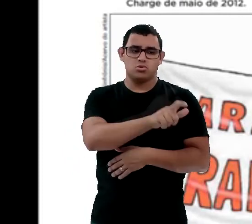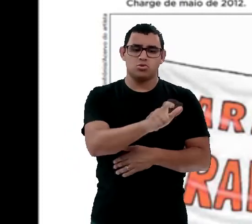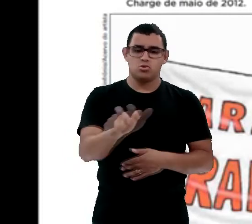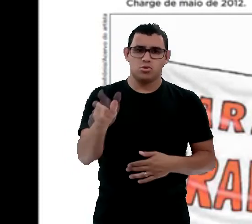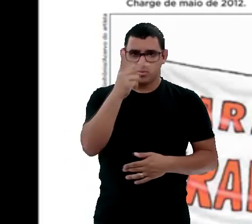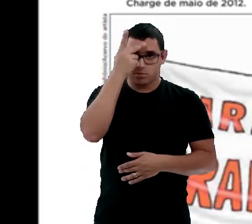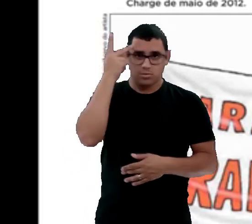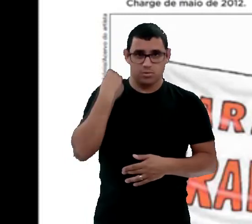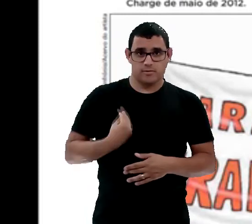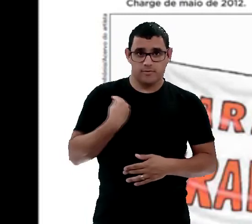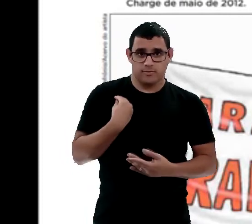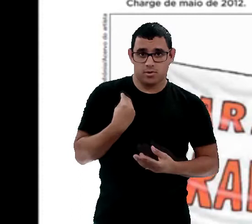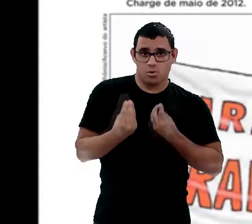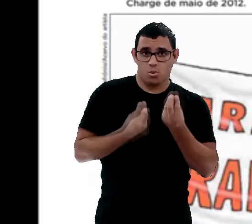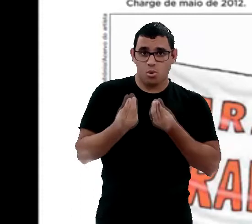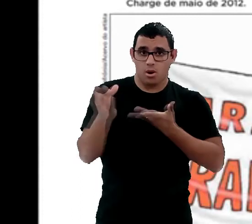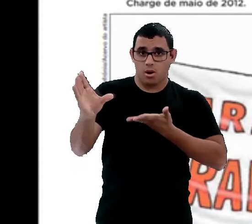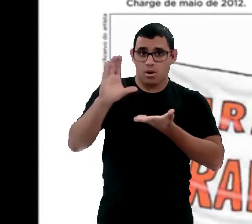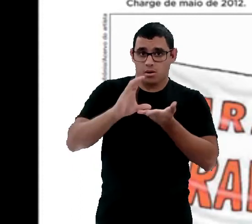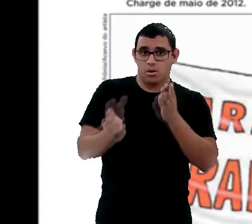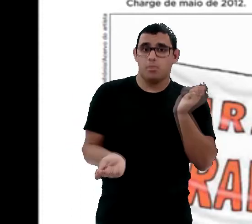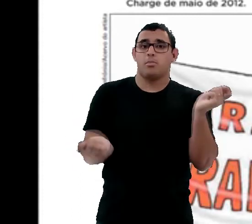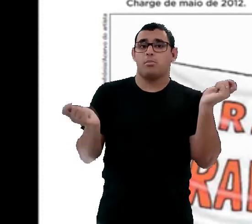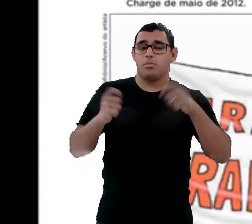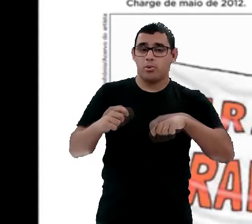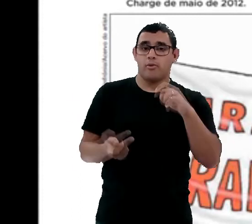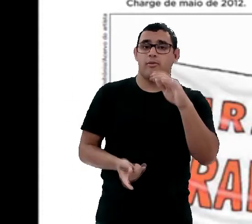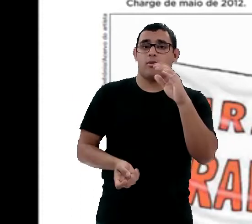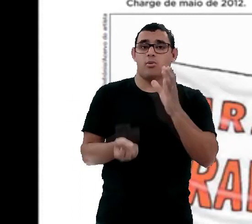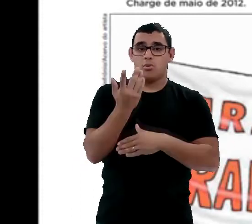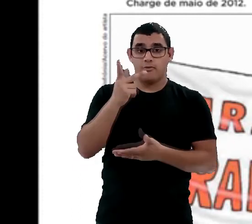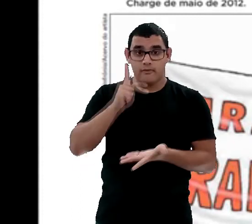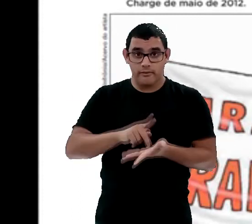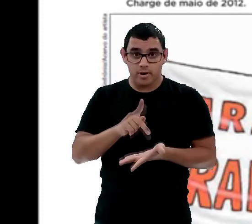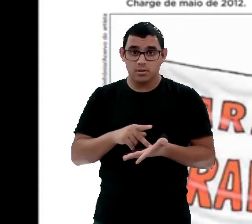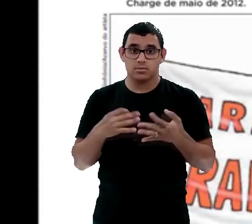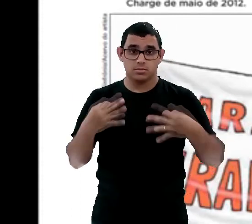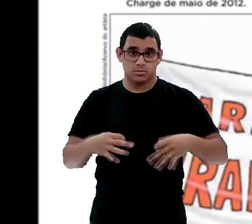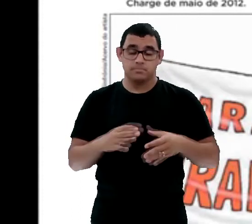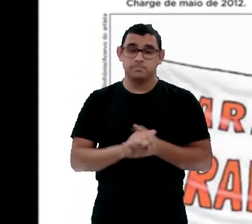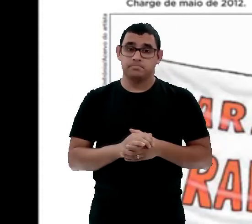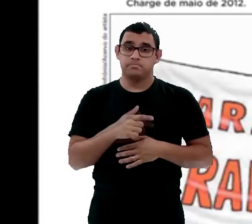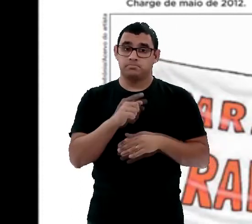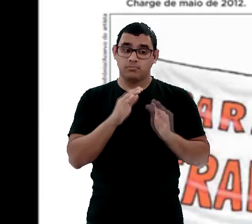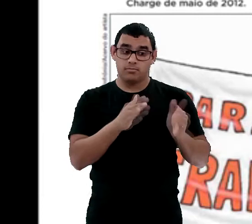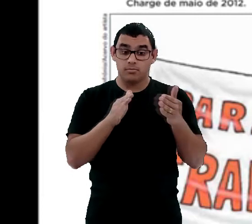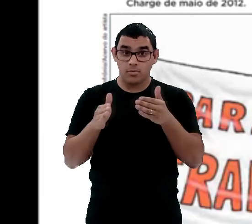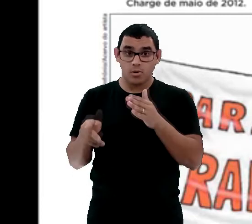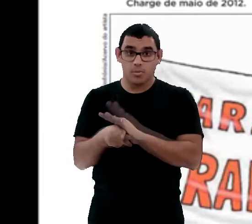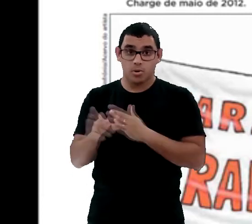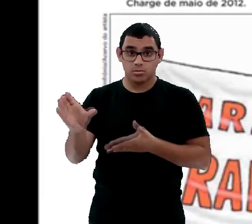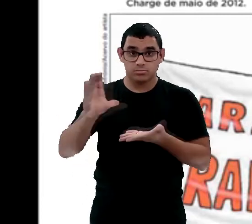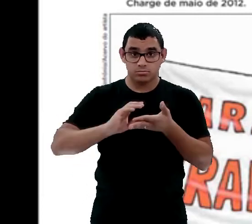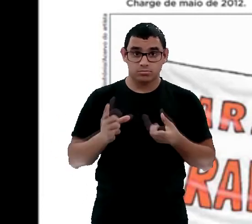item, aí principalmente em relação às pessoas, para que o capitalismo de fato pudesse